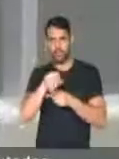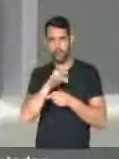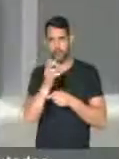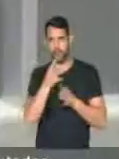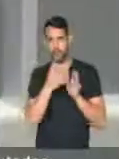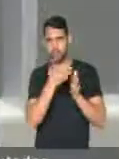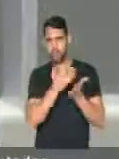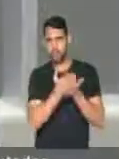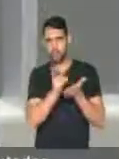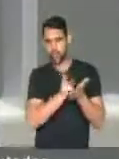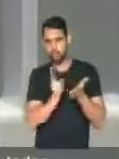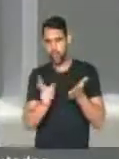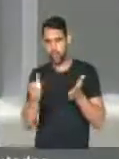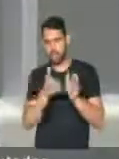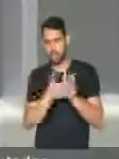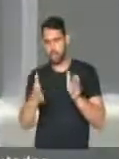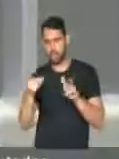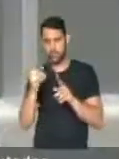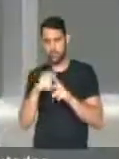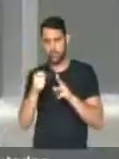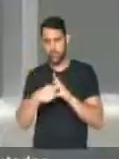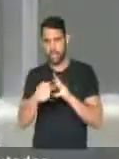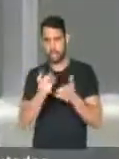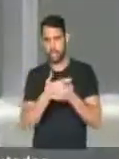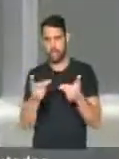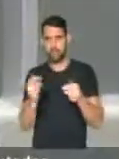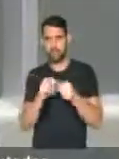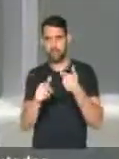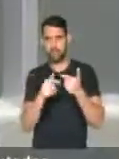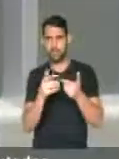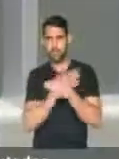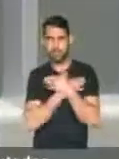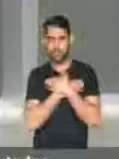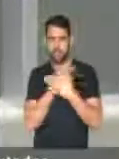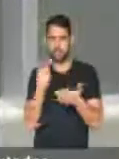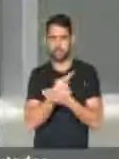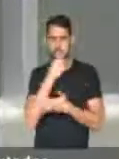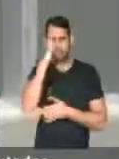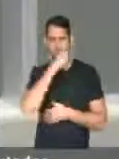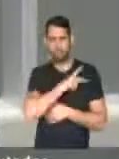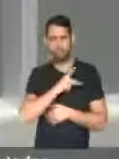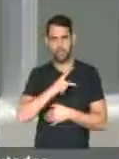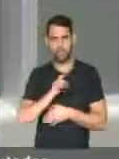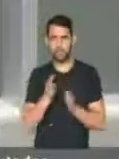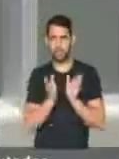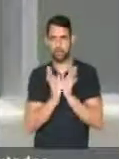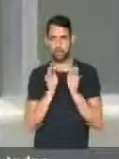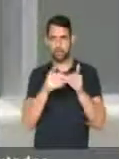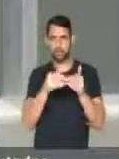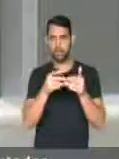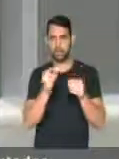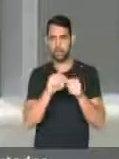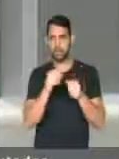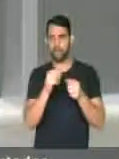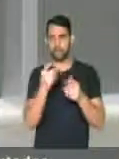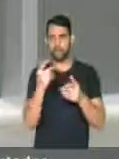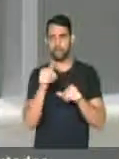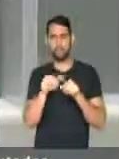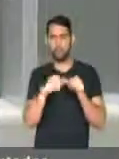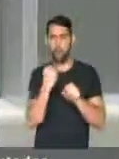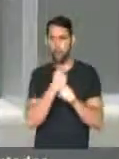fevereiro e continua pagando os meses todos e com estes emprego que tá se o presidente ao centro comercial não foi modernizado